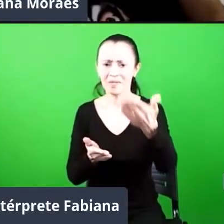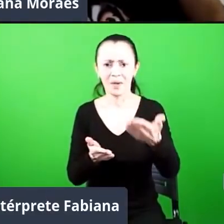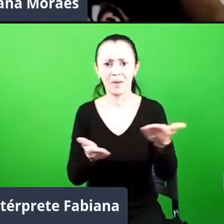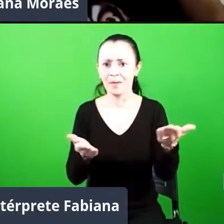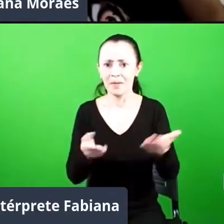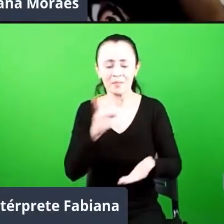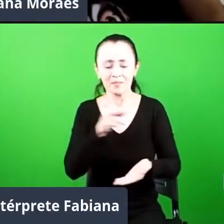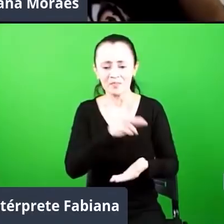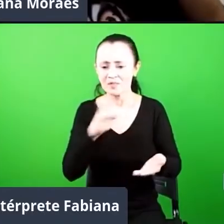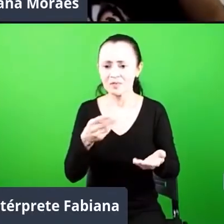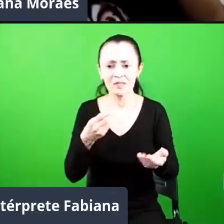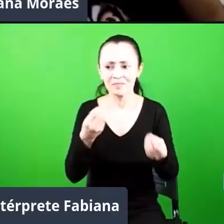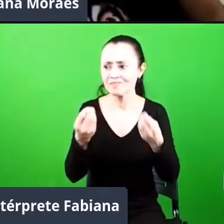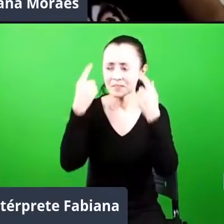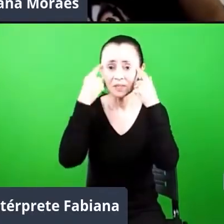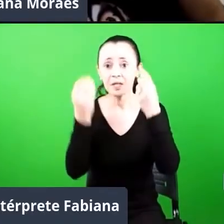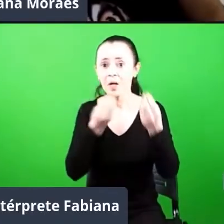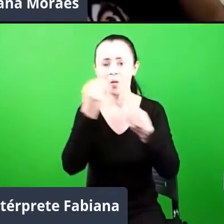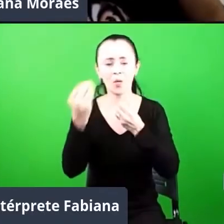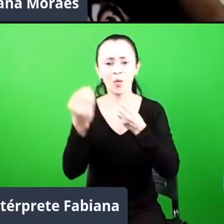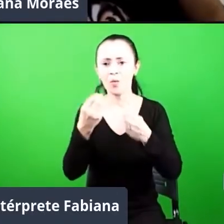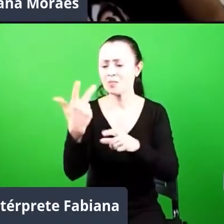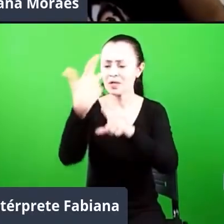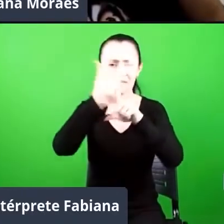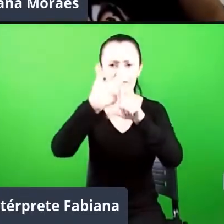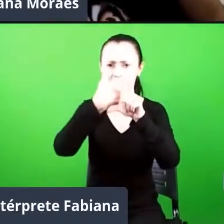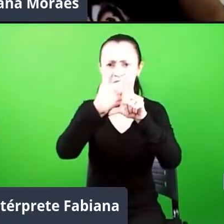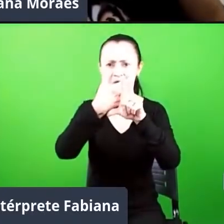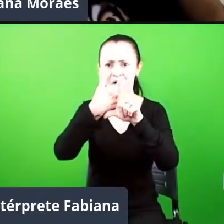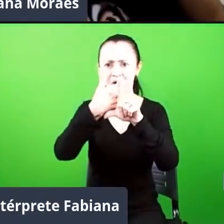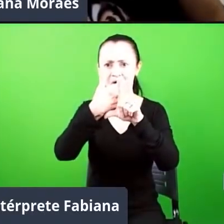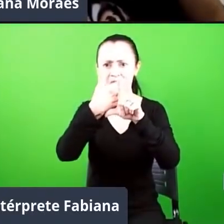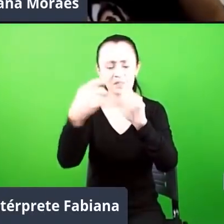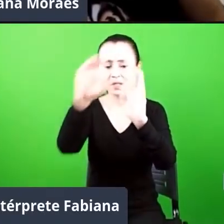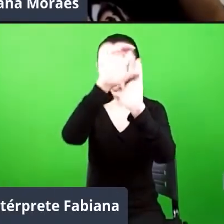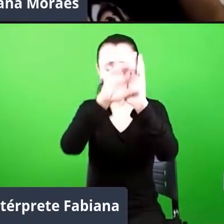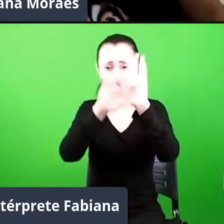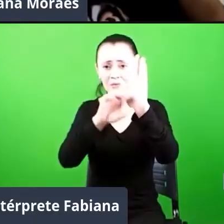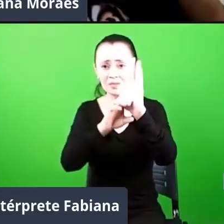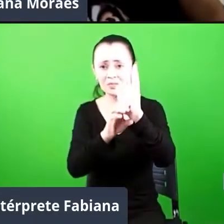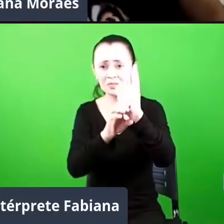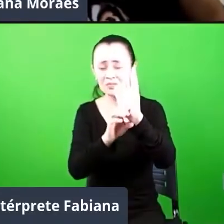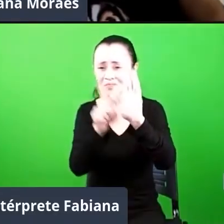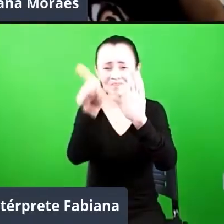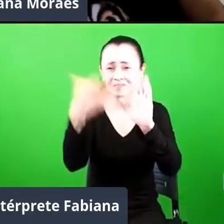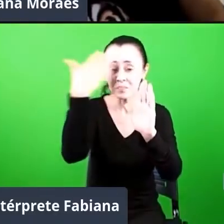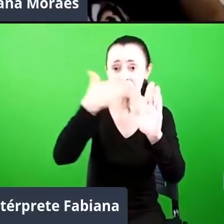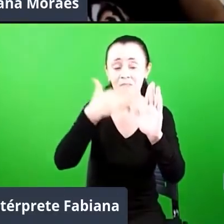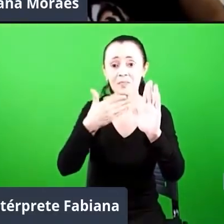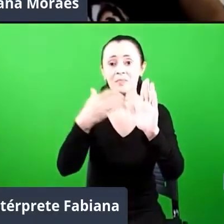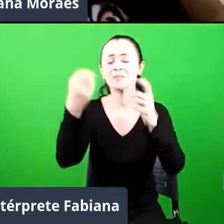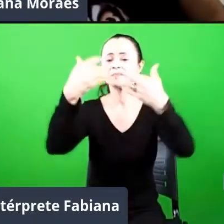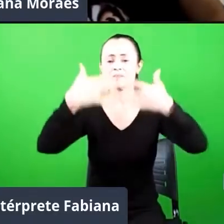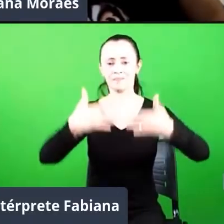você pegar, gravar uma aula, explicar um conteúdo para um sujeito que você não está vendo, não está interagindo, e esse sujeito ser